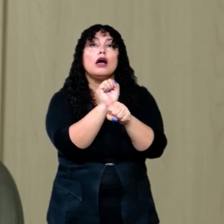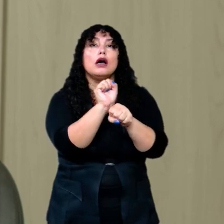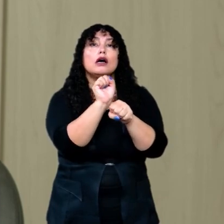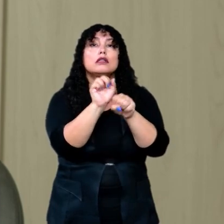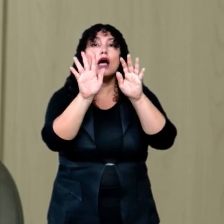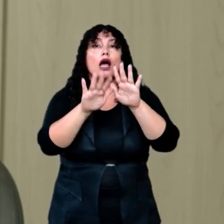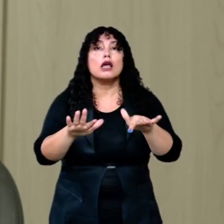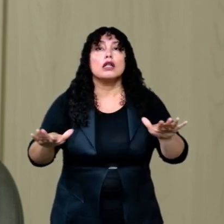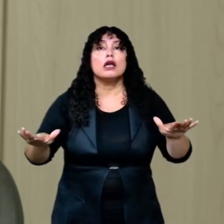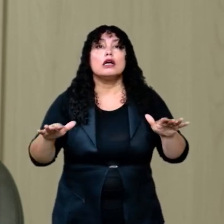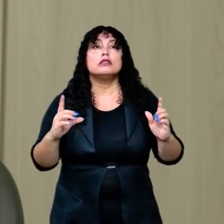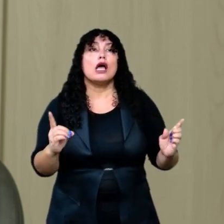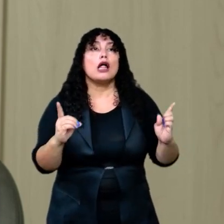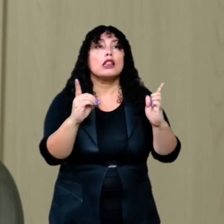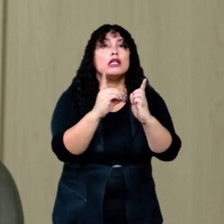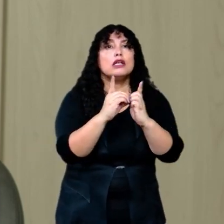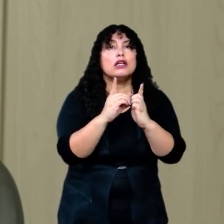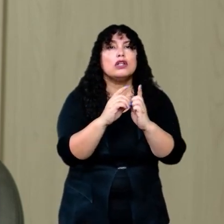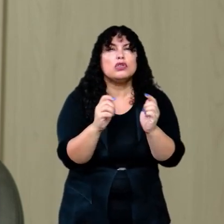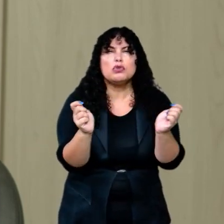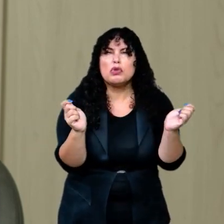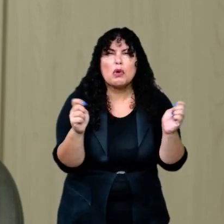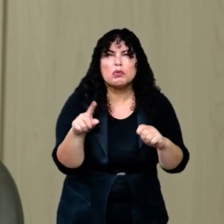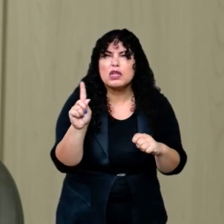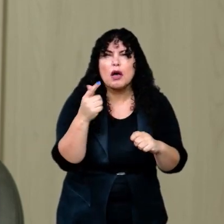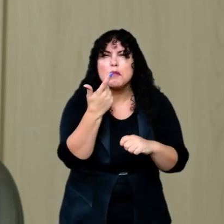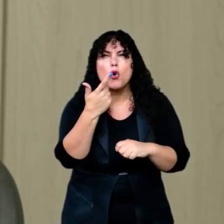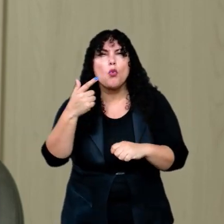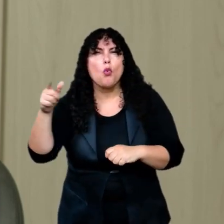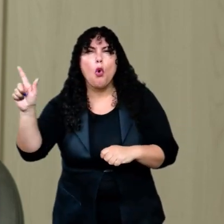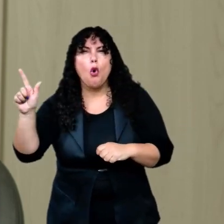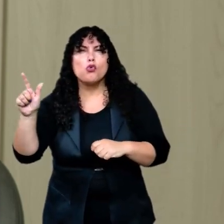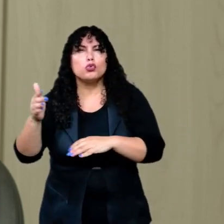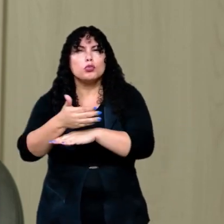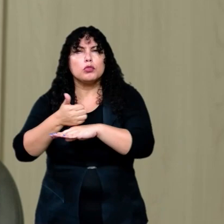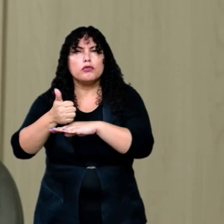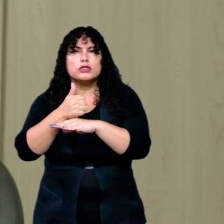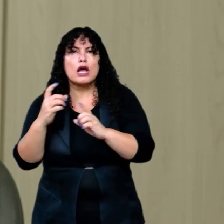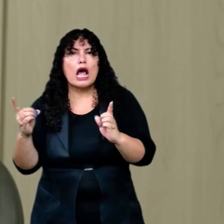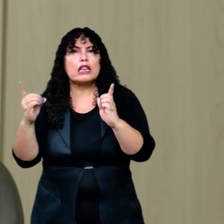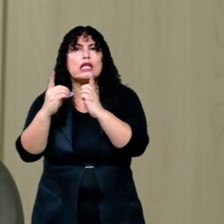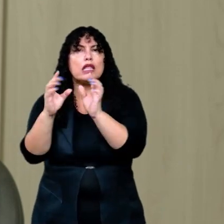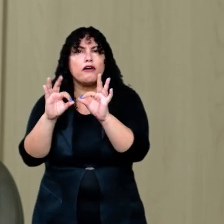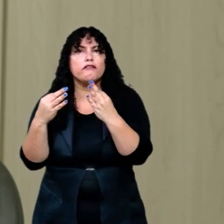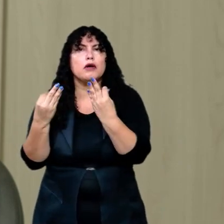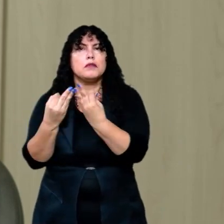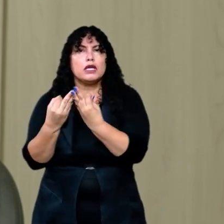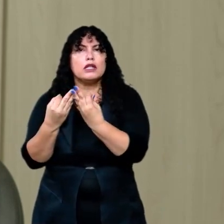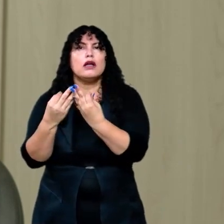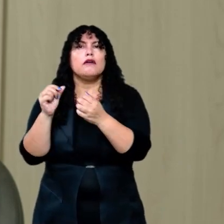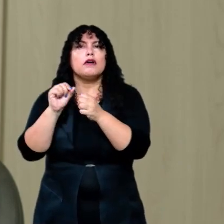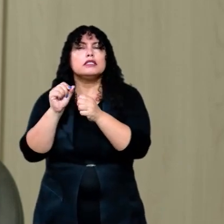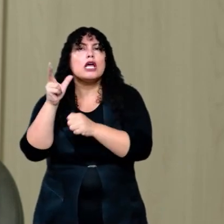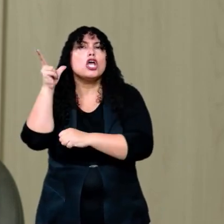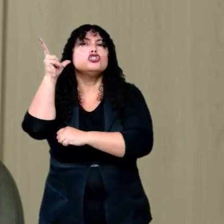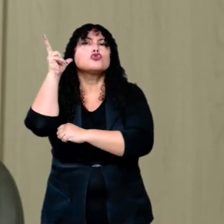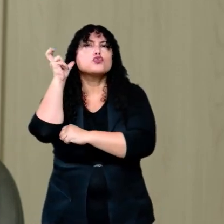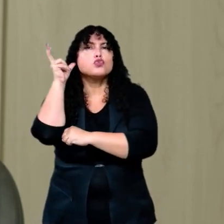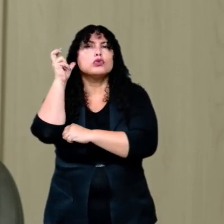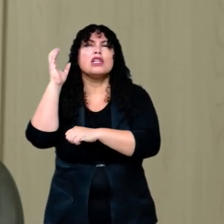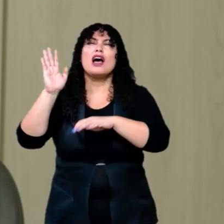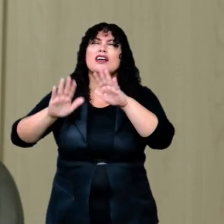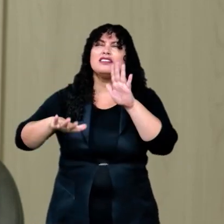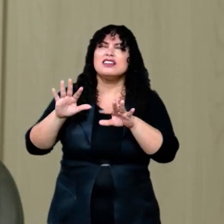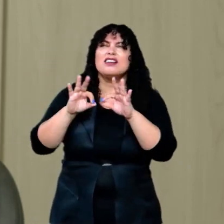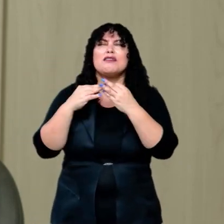essa criança sendo atendida, será que não dá também para um outro profissional atender essa família? fazer essa escuta, né? Às vezes a família